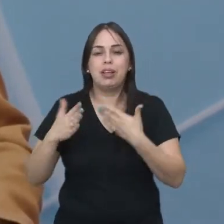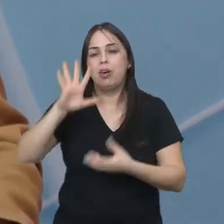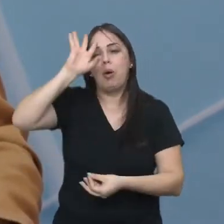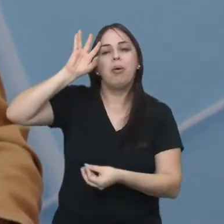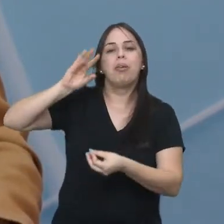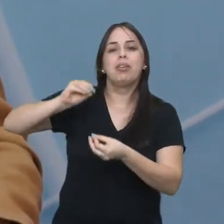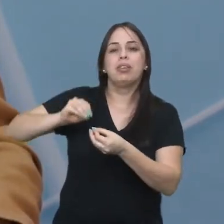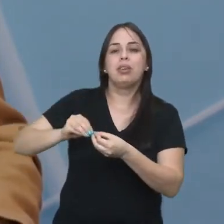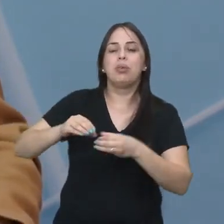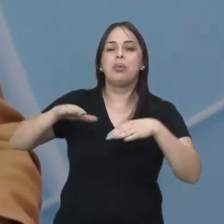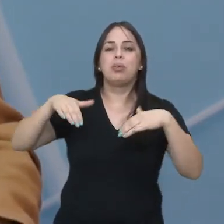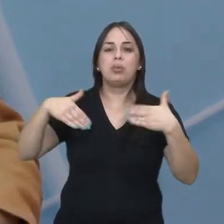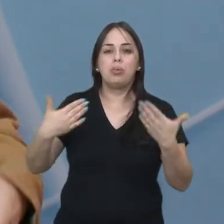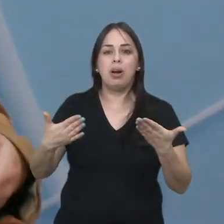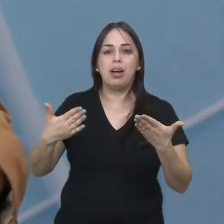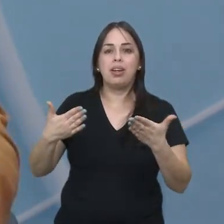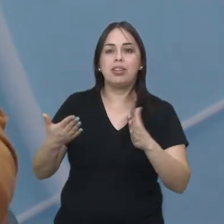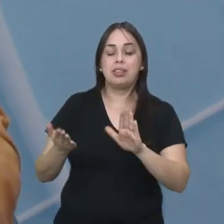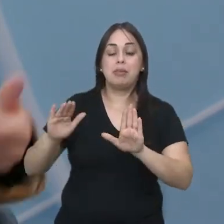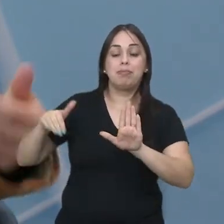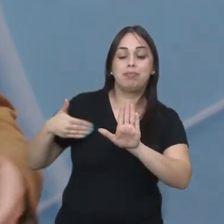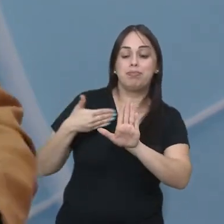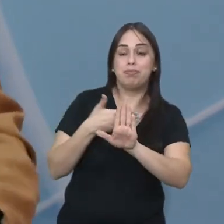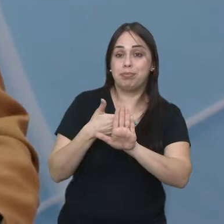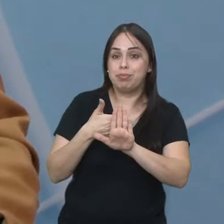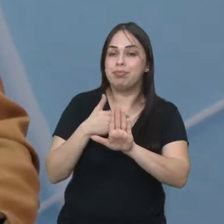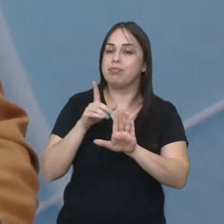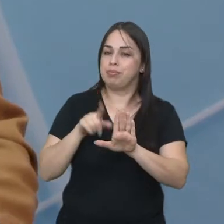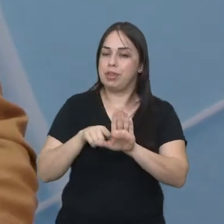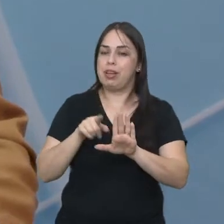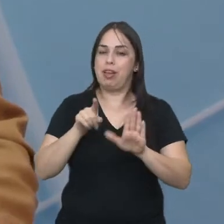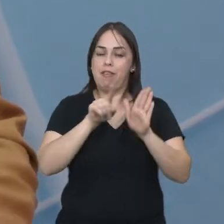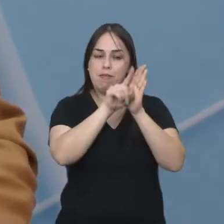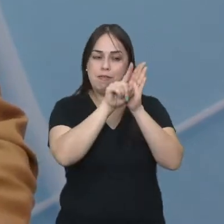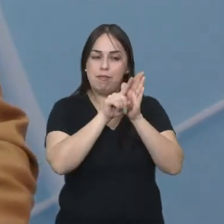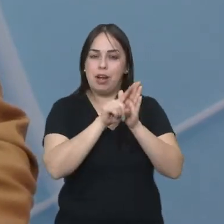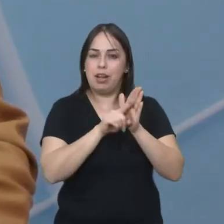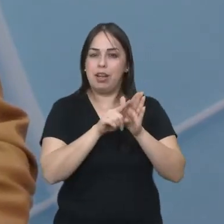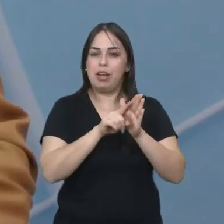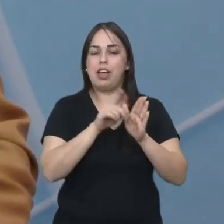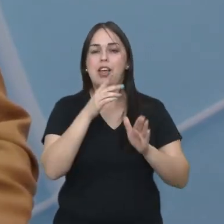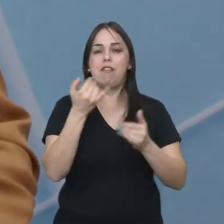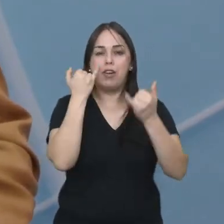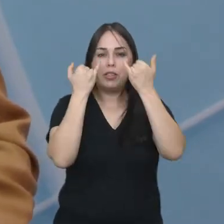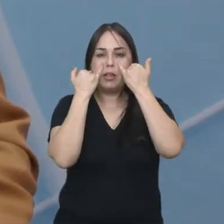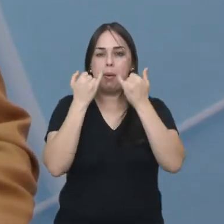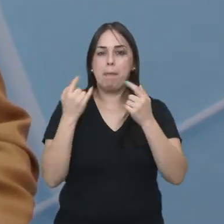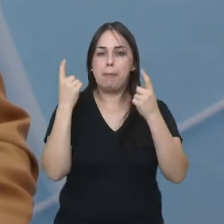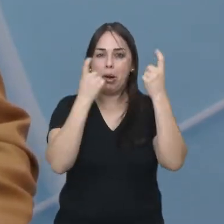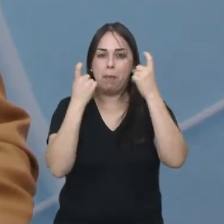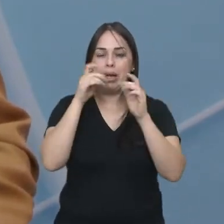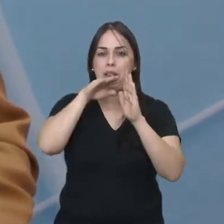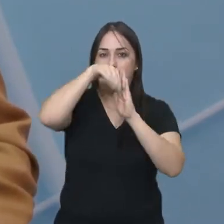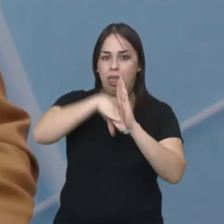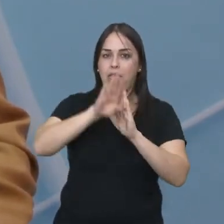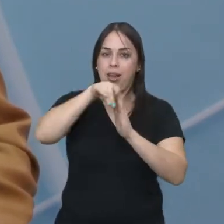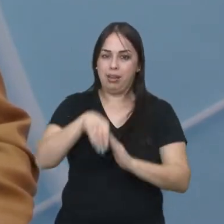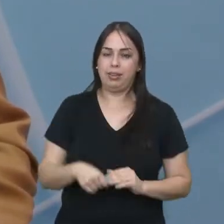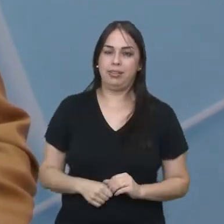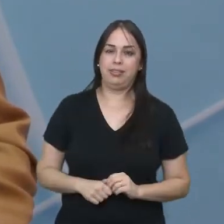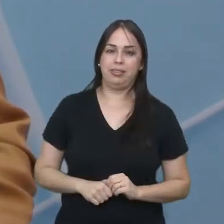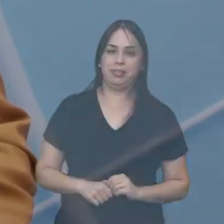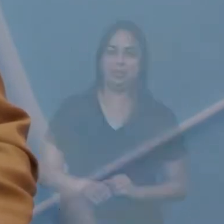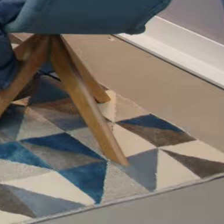nosso diálogo para tentar entender os fatores que estão por trás desses dados preocupantes que são a queda da vacinação. Até já!